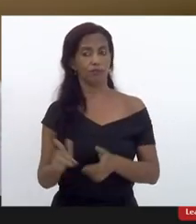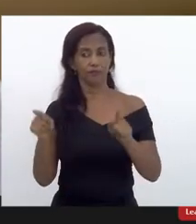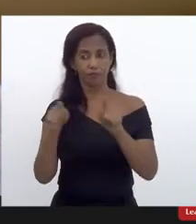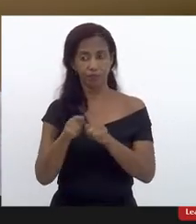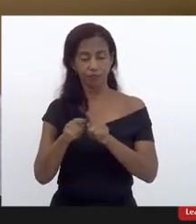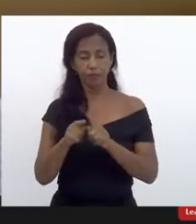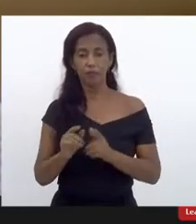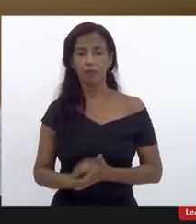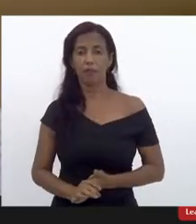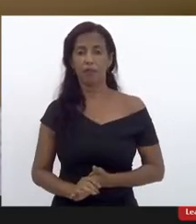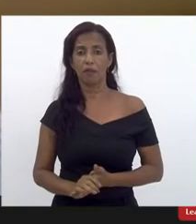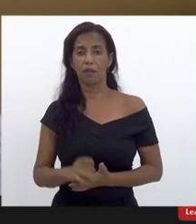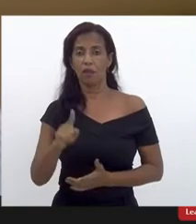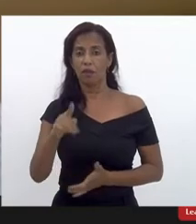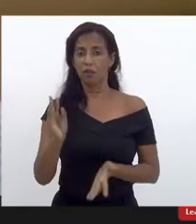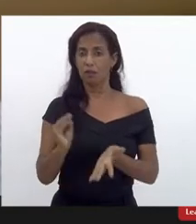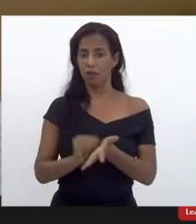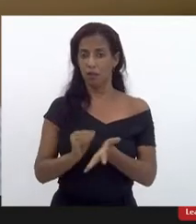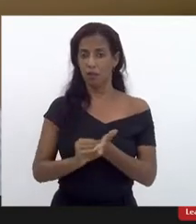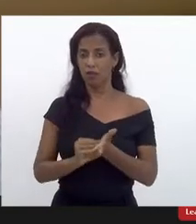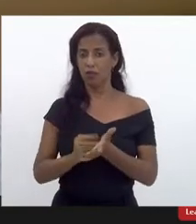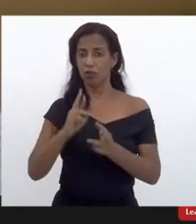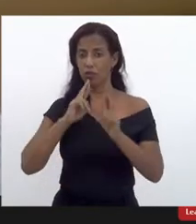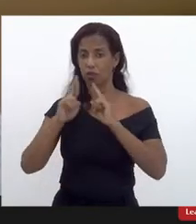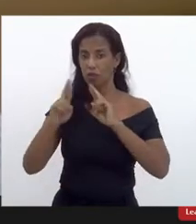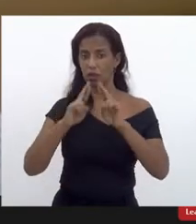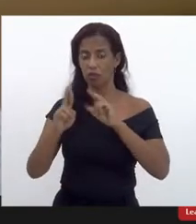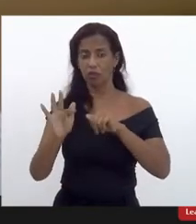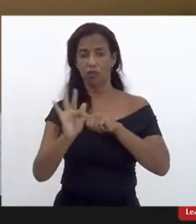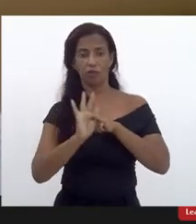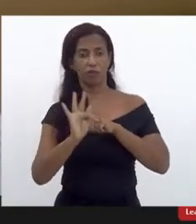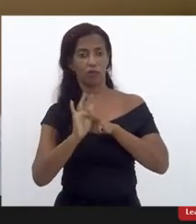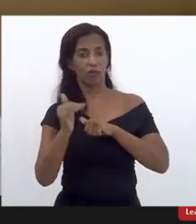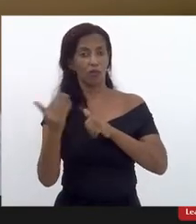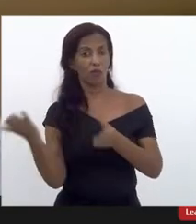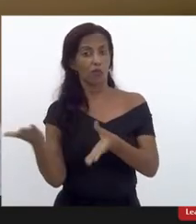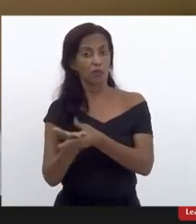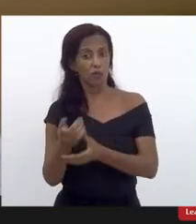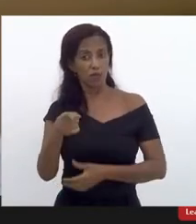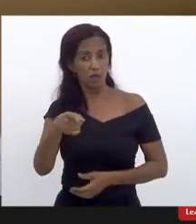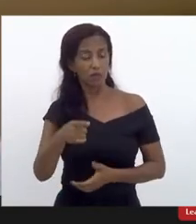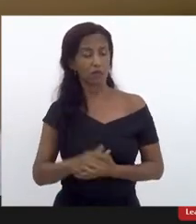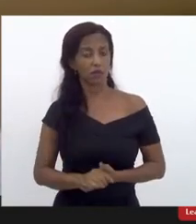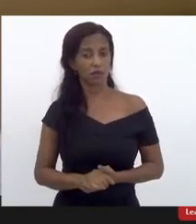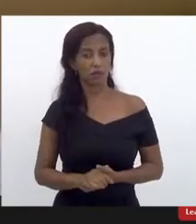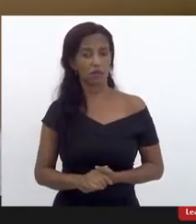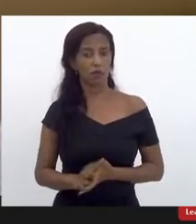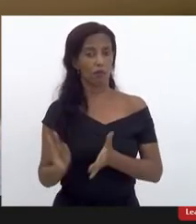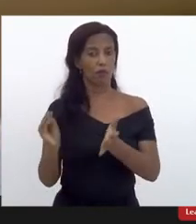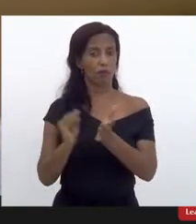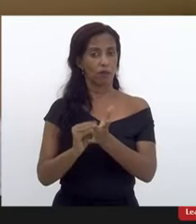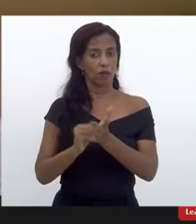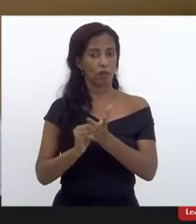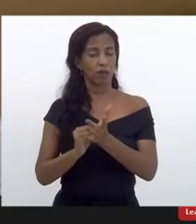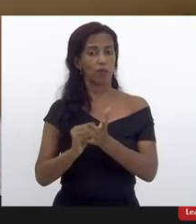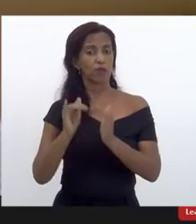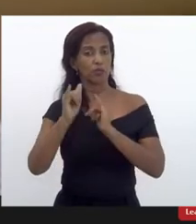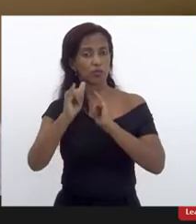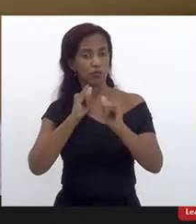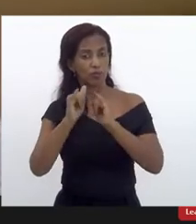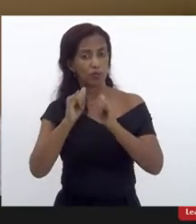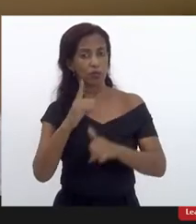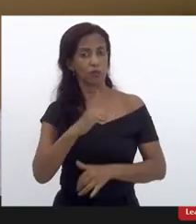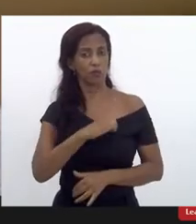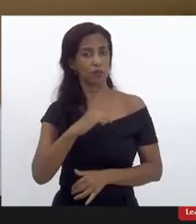em virtude dessa omissão na prestação de respostas, a FATEC foi processada, né, por ausência de prestação de informações à